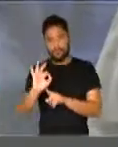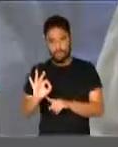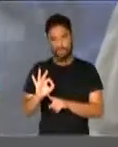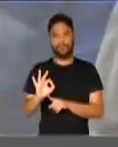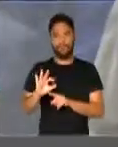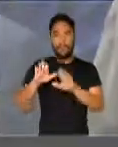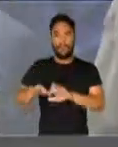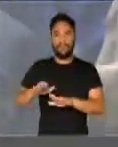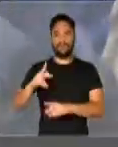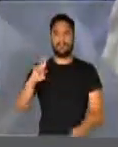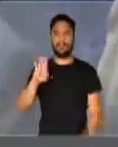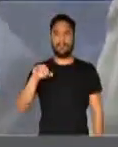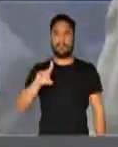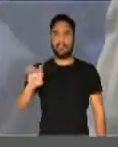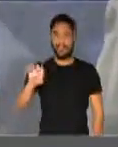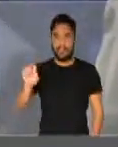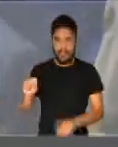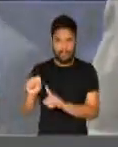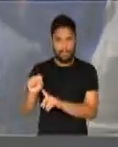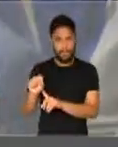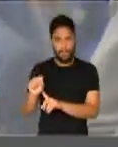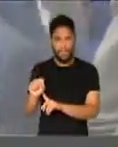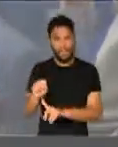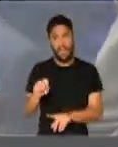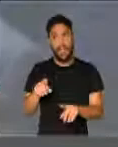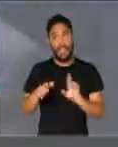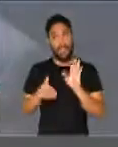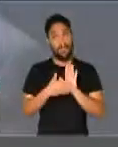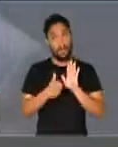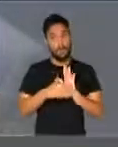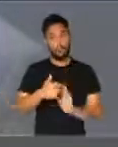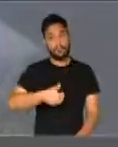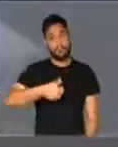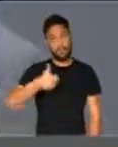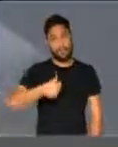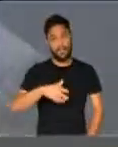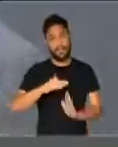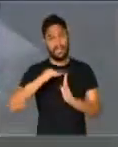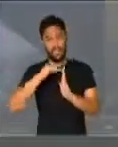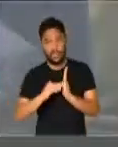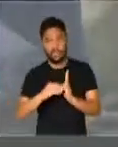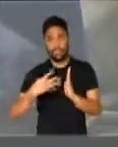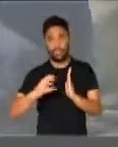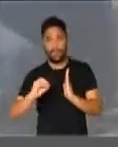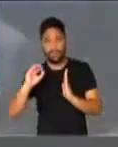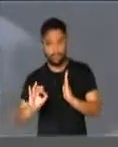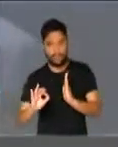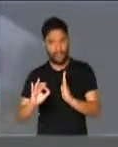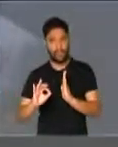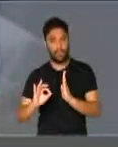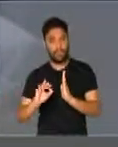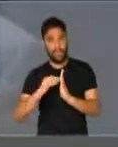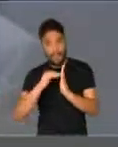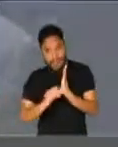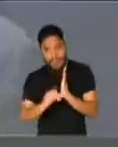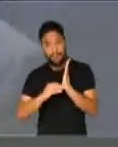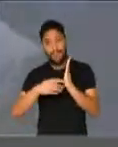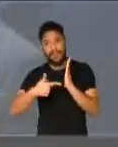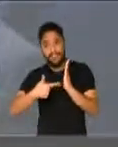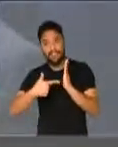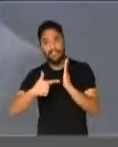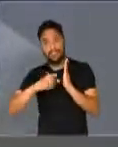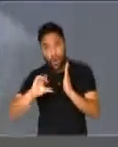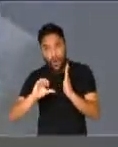40%. Nós tivemos aí a proposta inicial de reduzir 40% desse recurso para